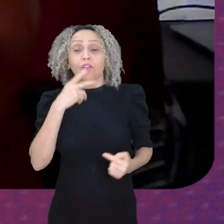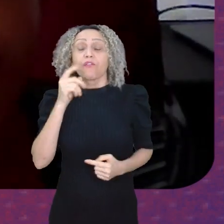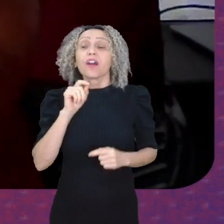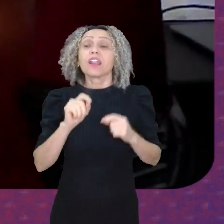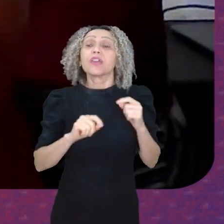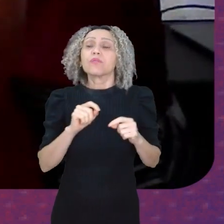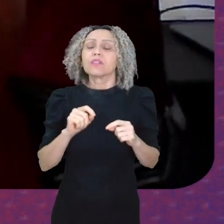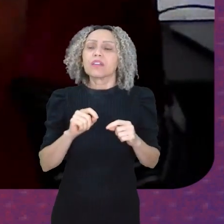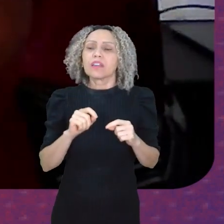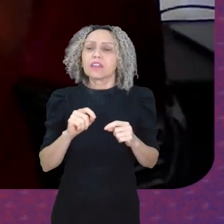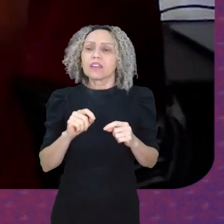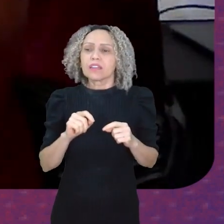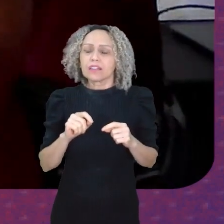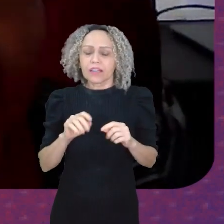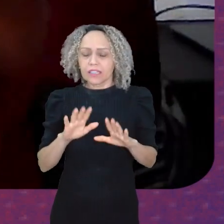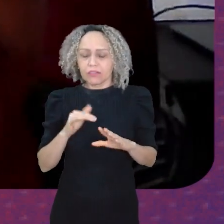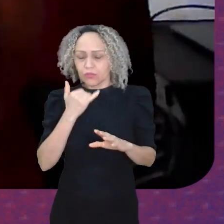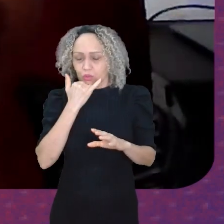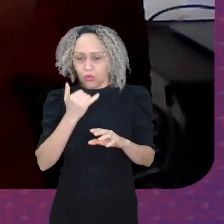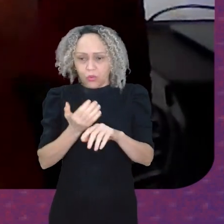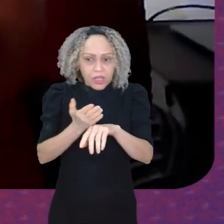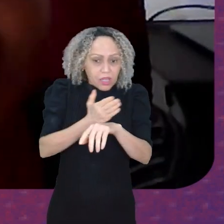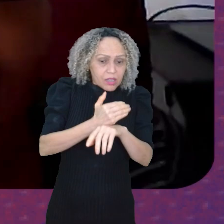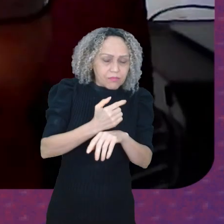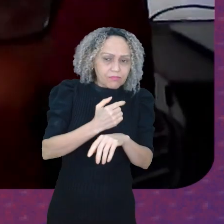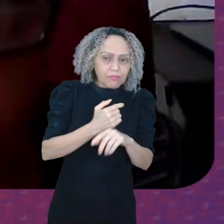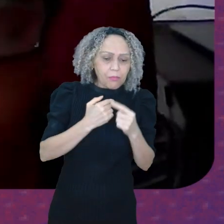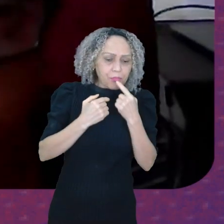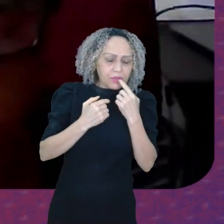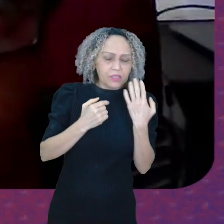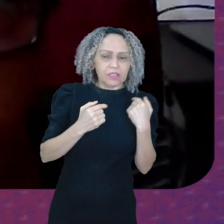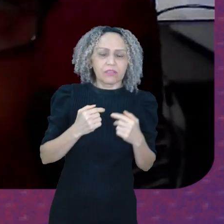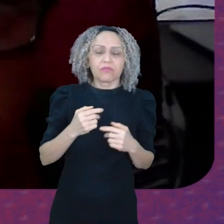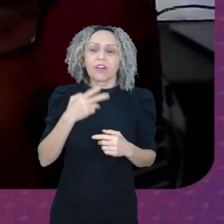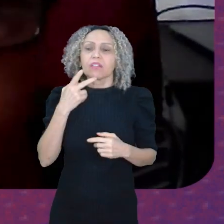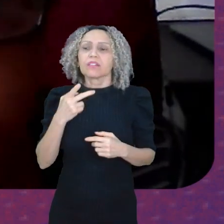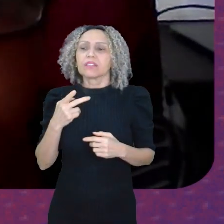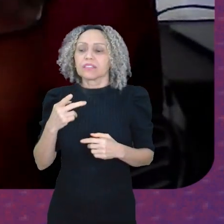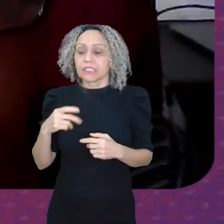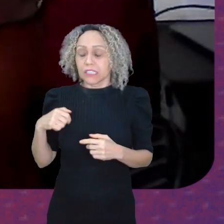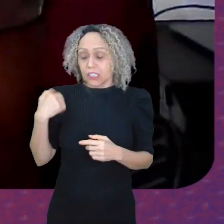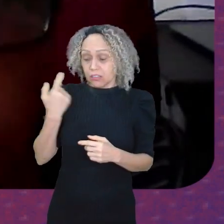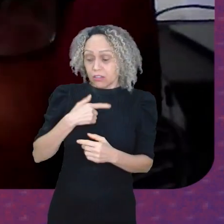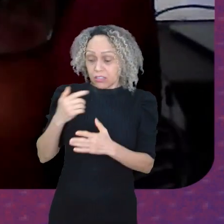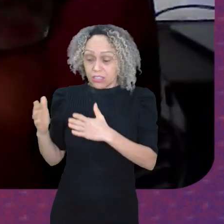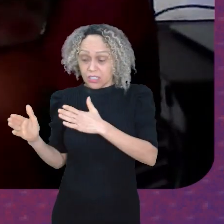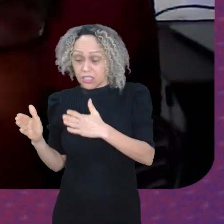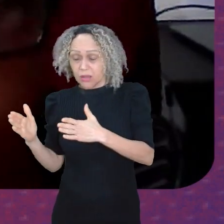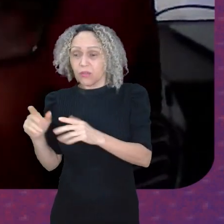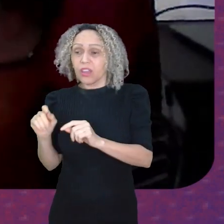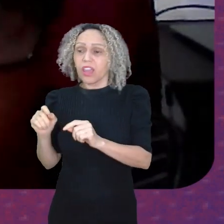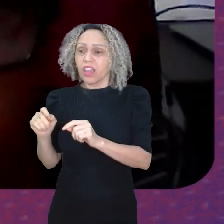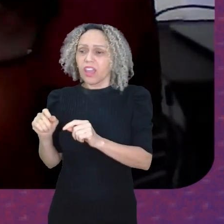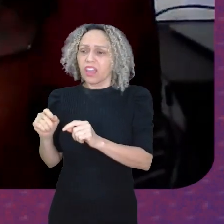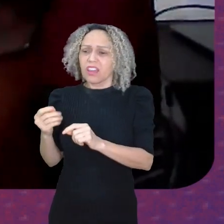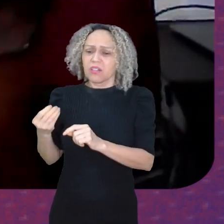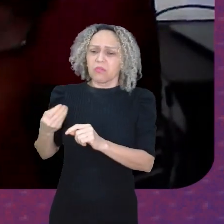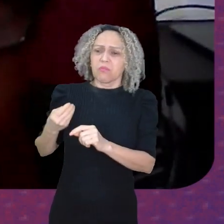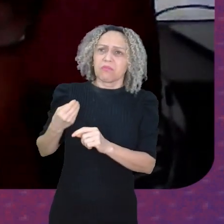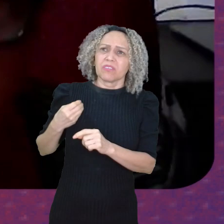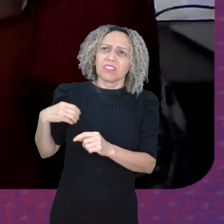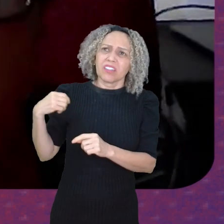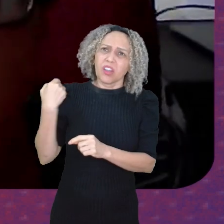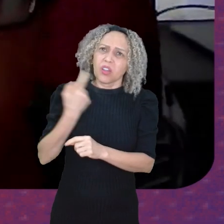nós estamos vivendo um período de retrocesso na vida política desse